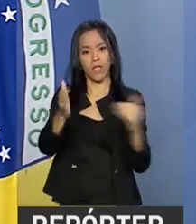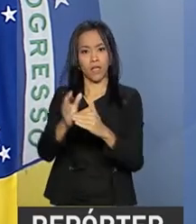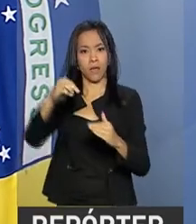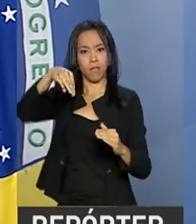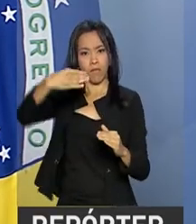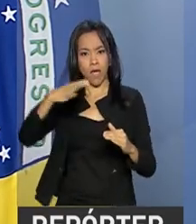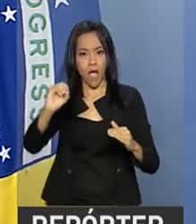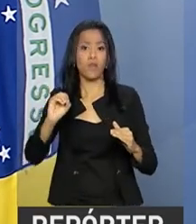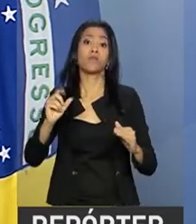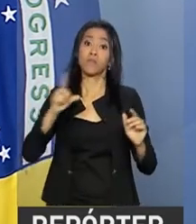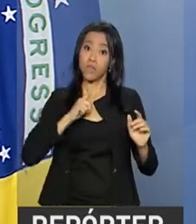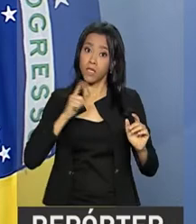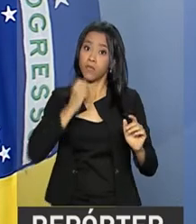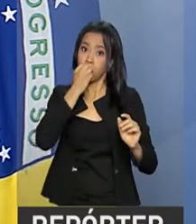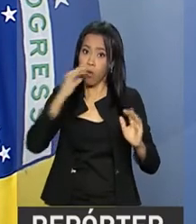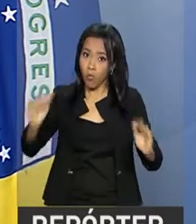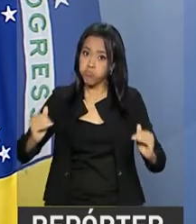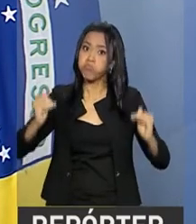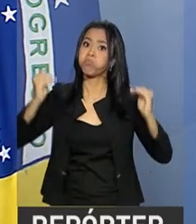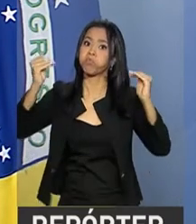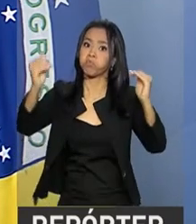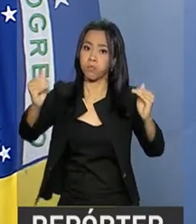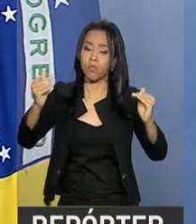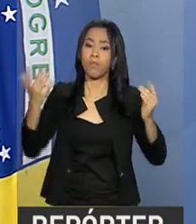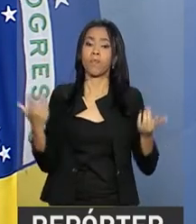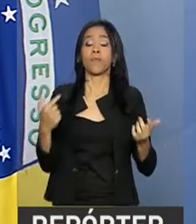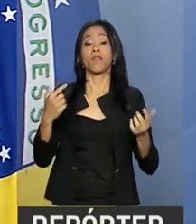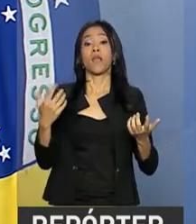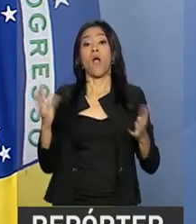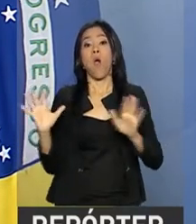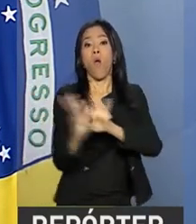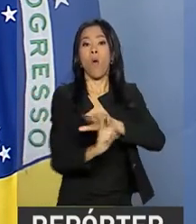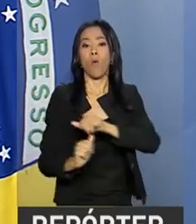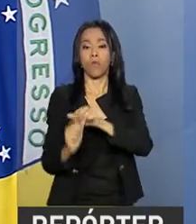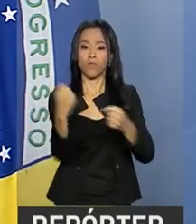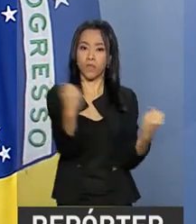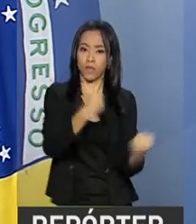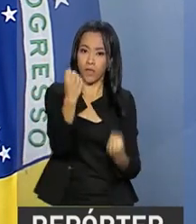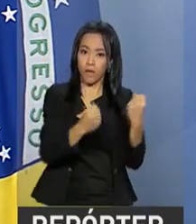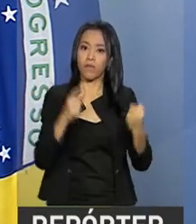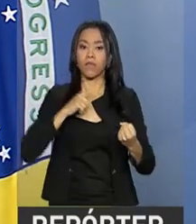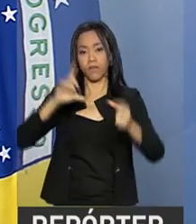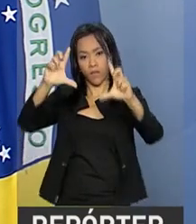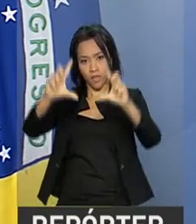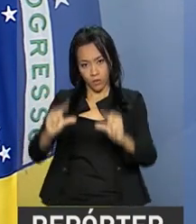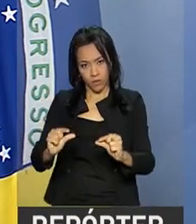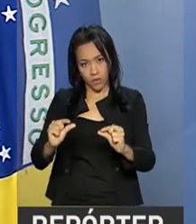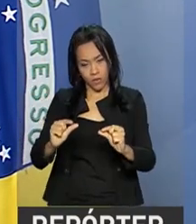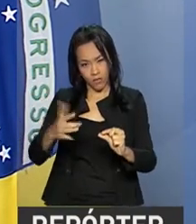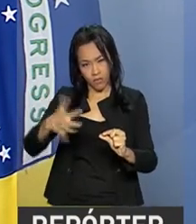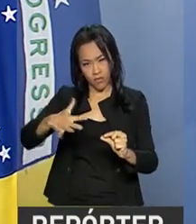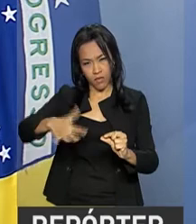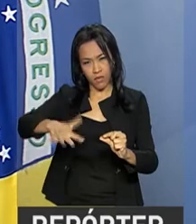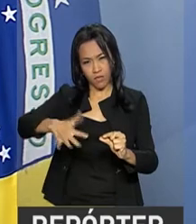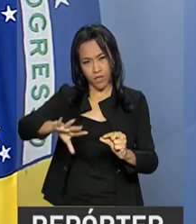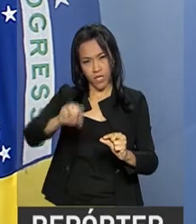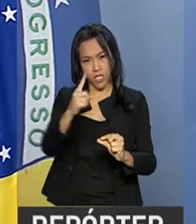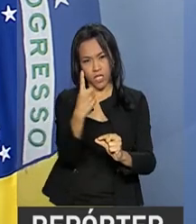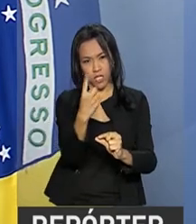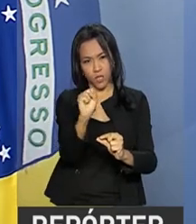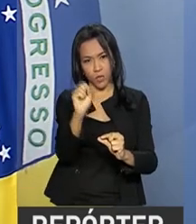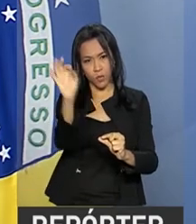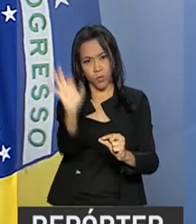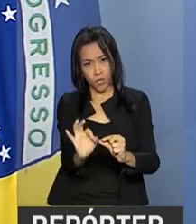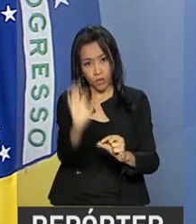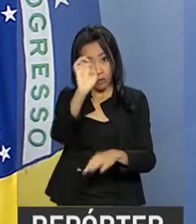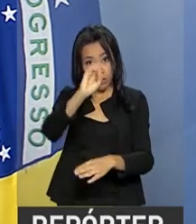igualmente evolução positiva. Para o crime de roubo de veículos, houve uma redução de aproximadamente 18%